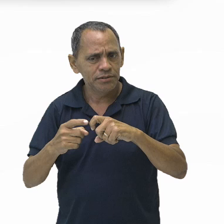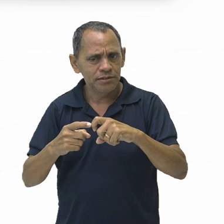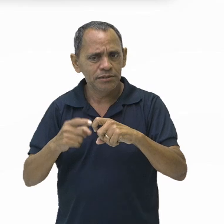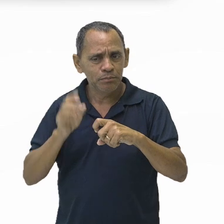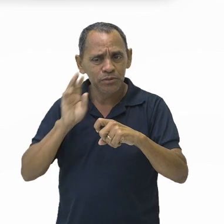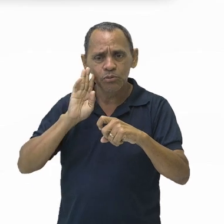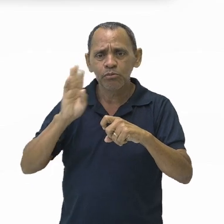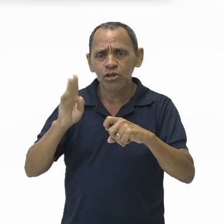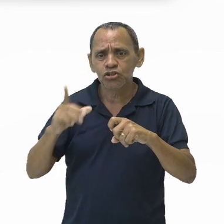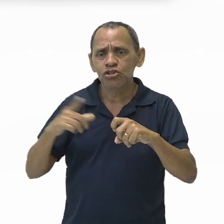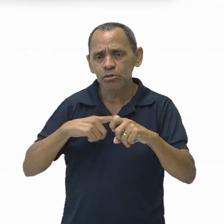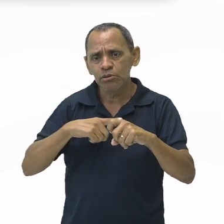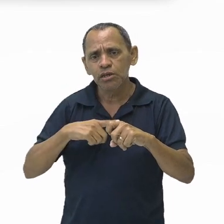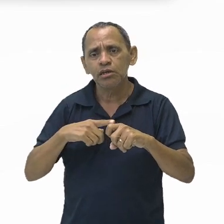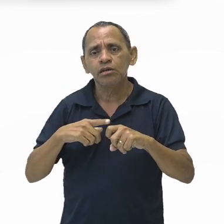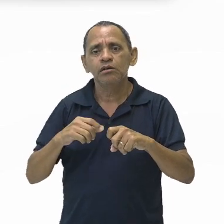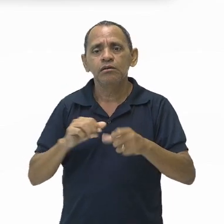ali,